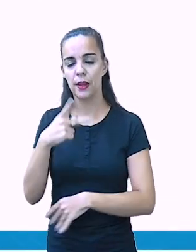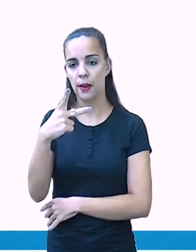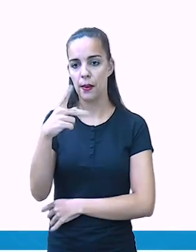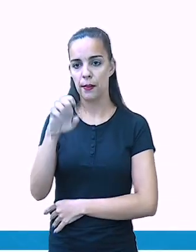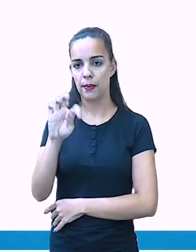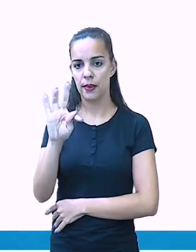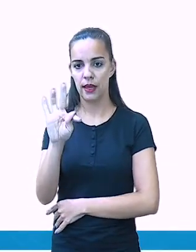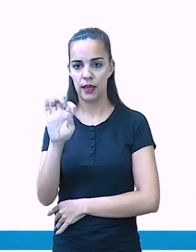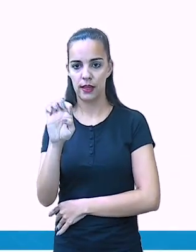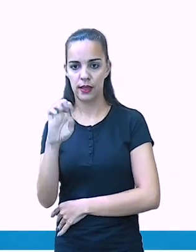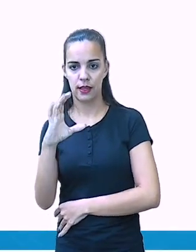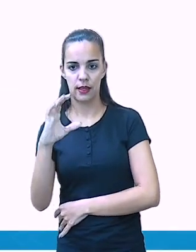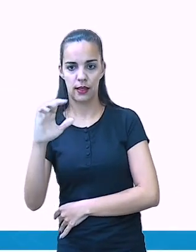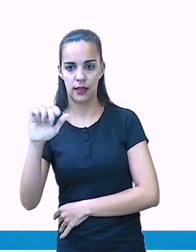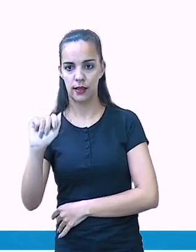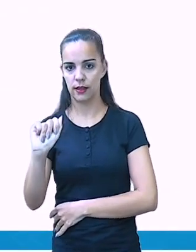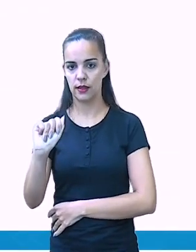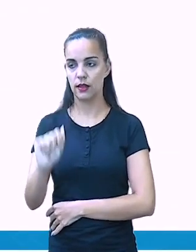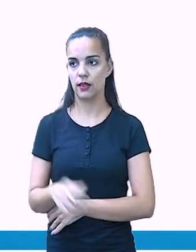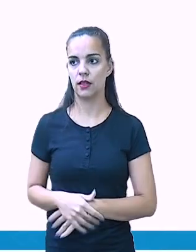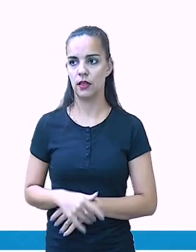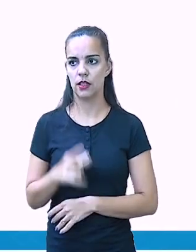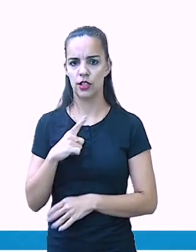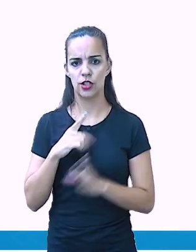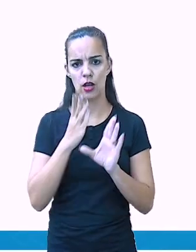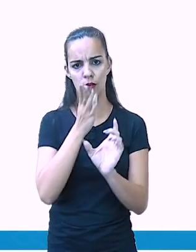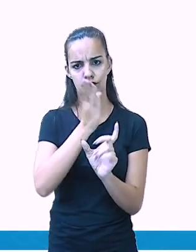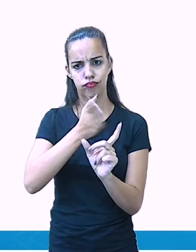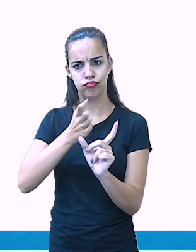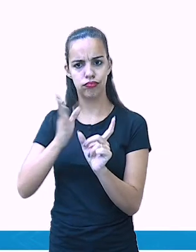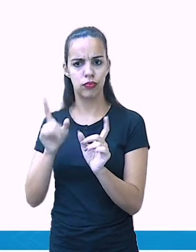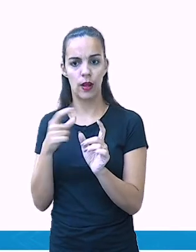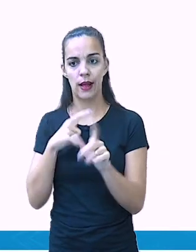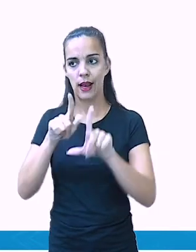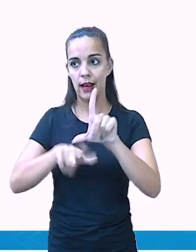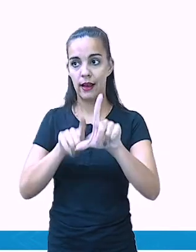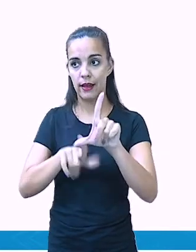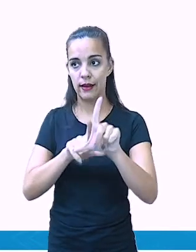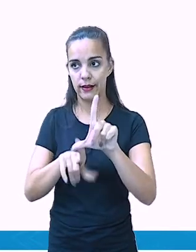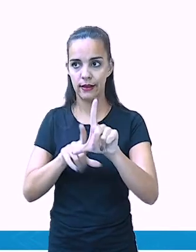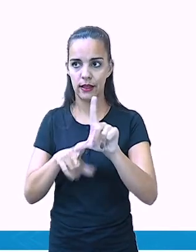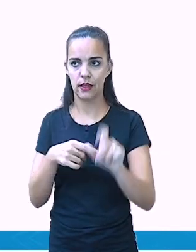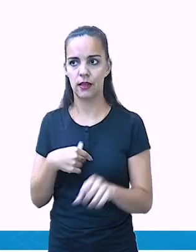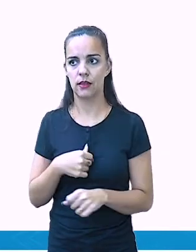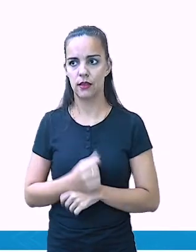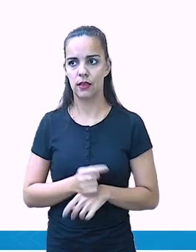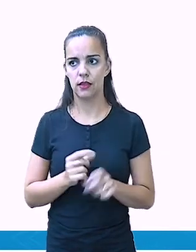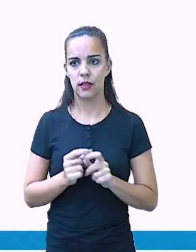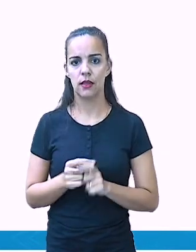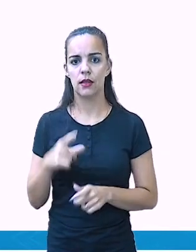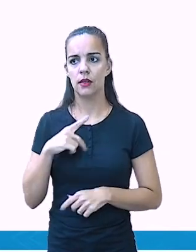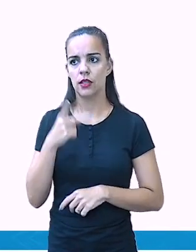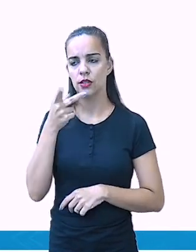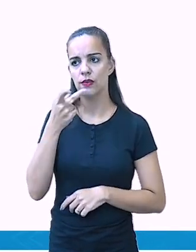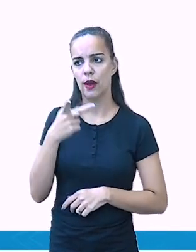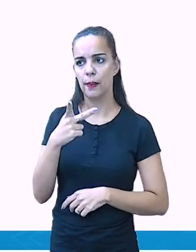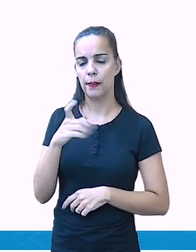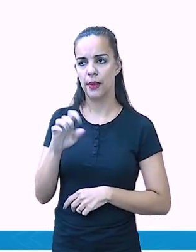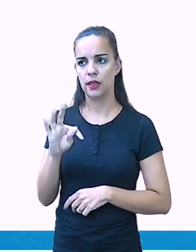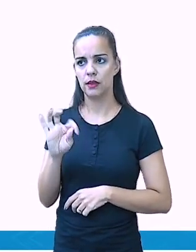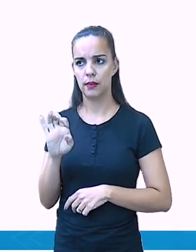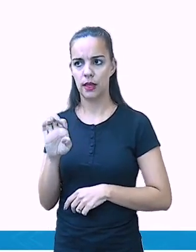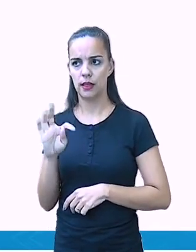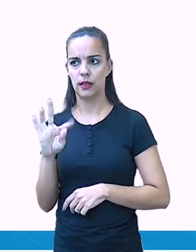peteca, a gente não fala letra por letra. Relembrando, a gente fala peteca